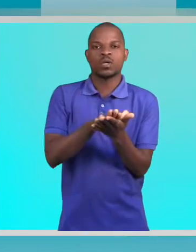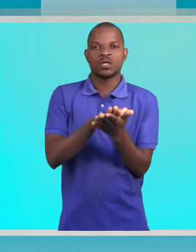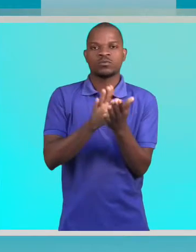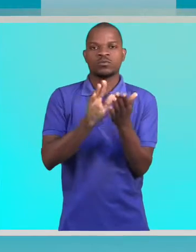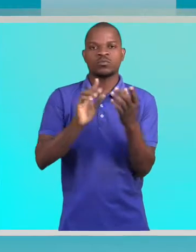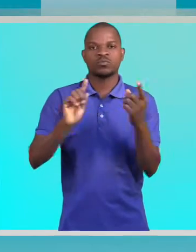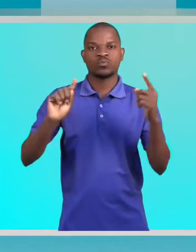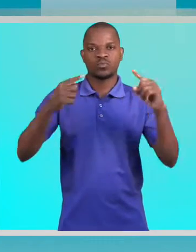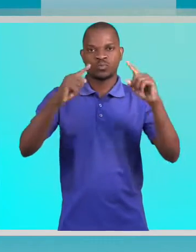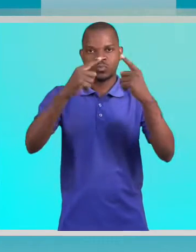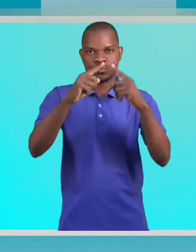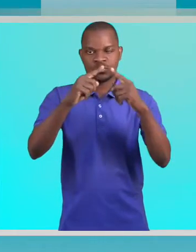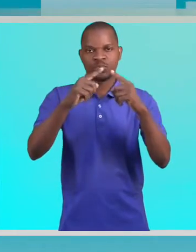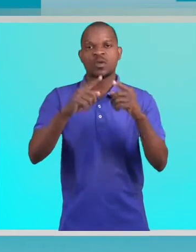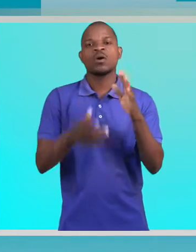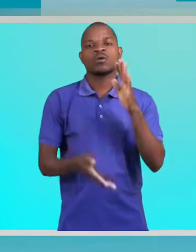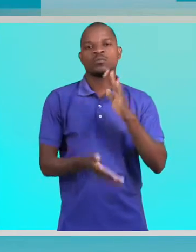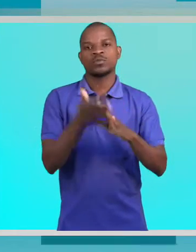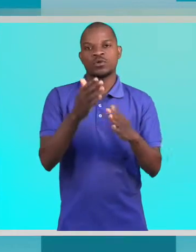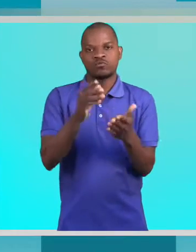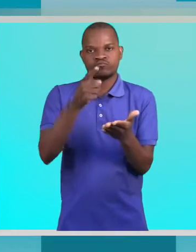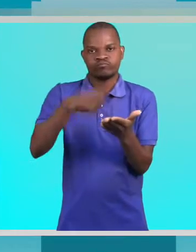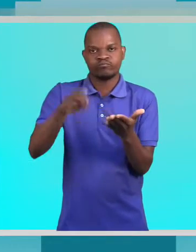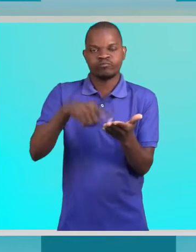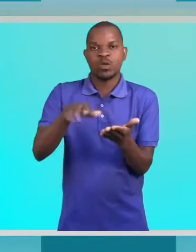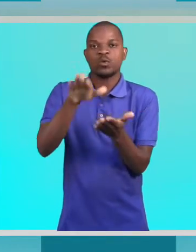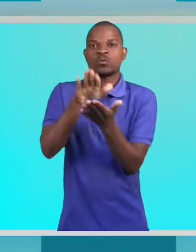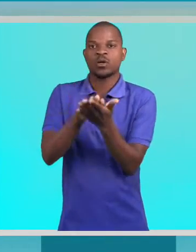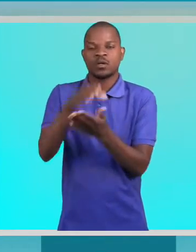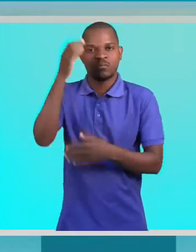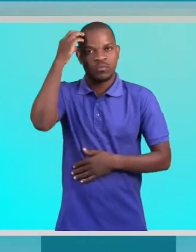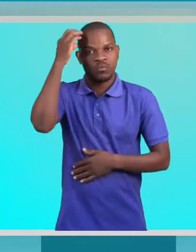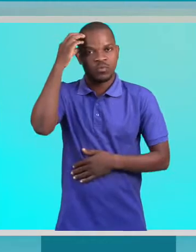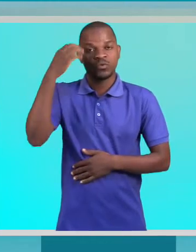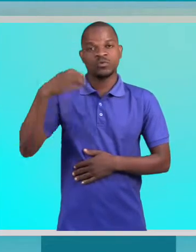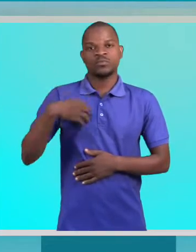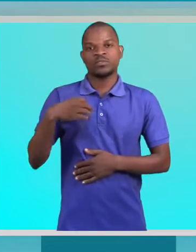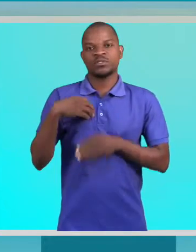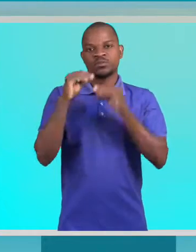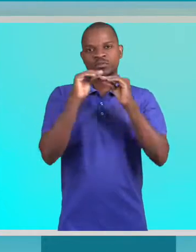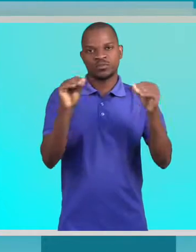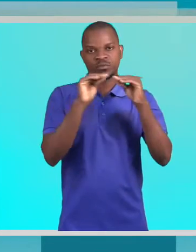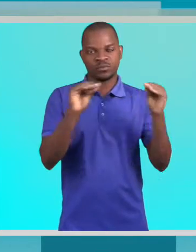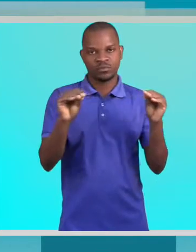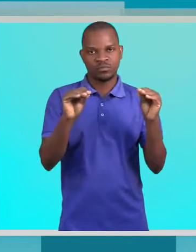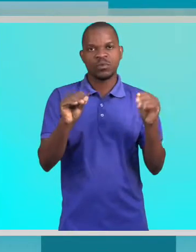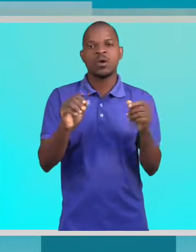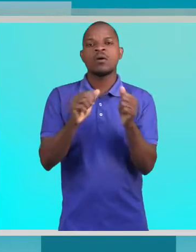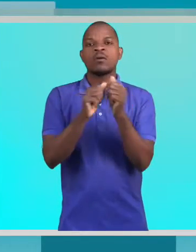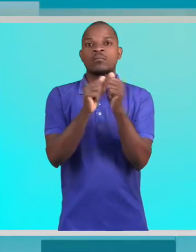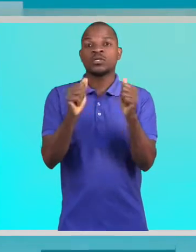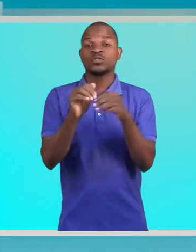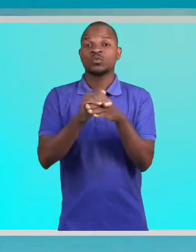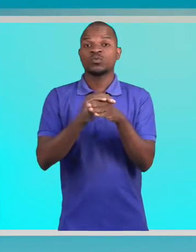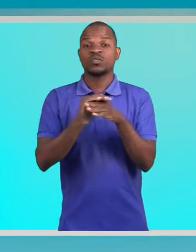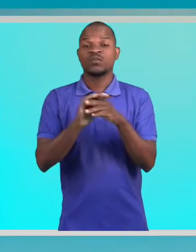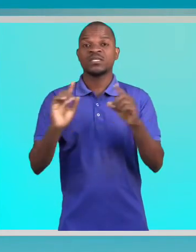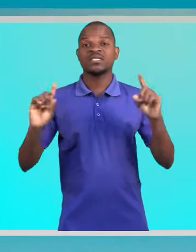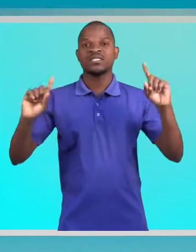sistematizarmos. Os exames passaram a ser cogidos no ministério, via de sistema